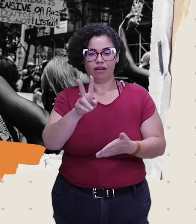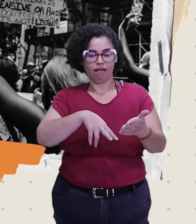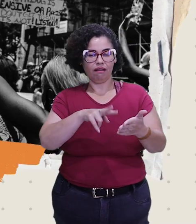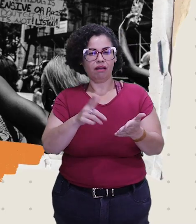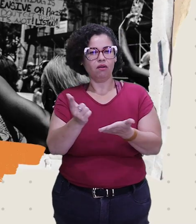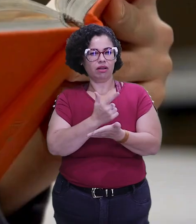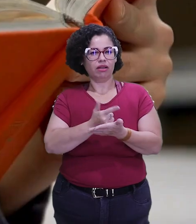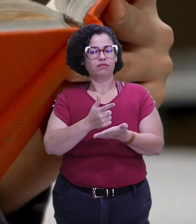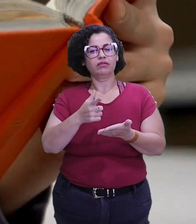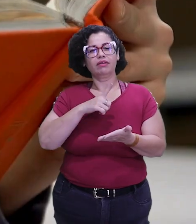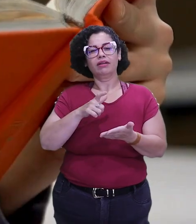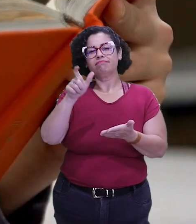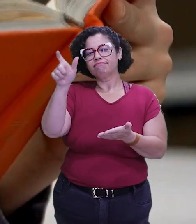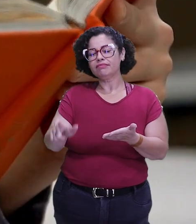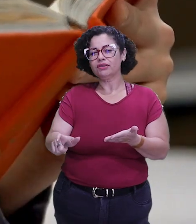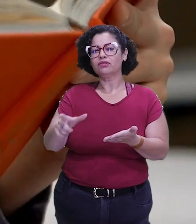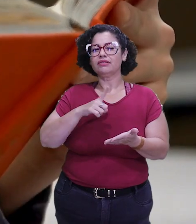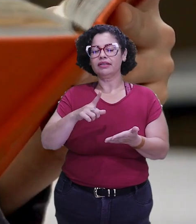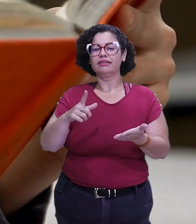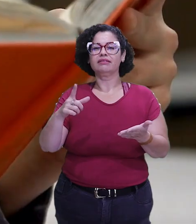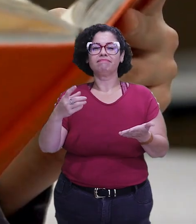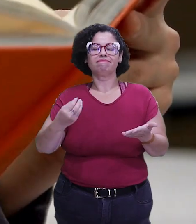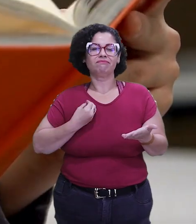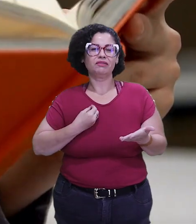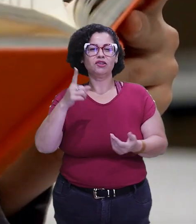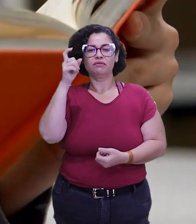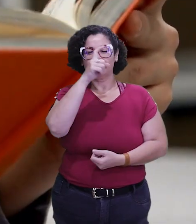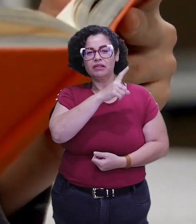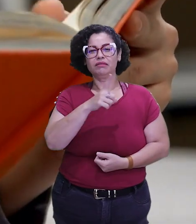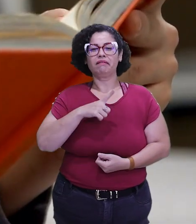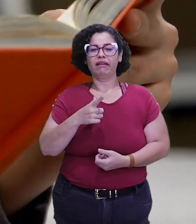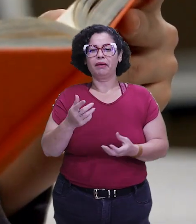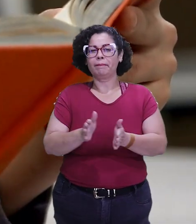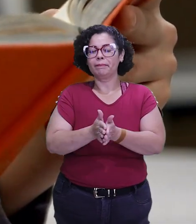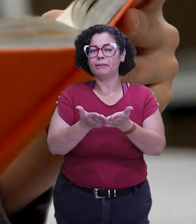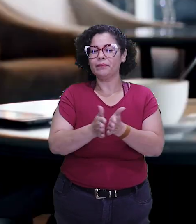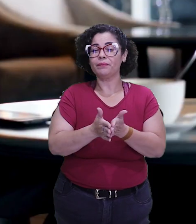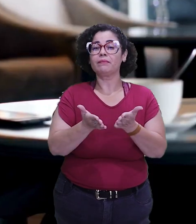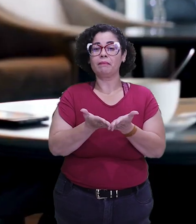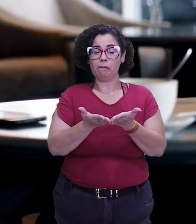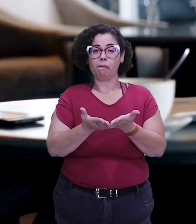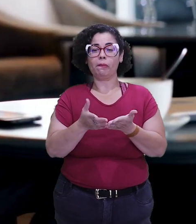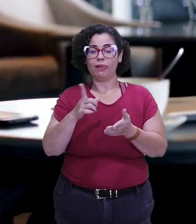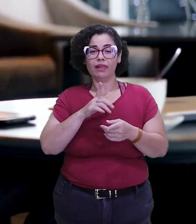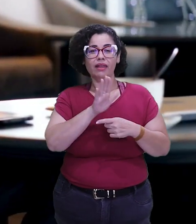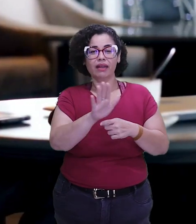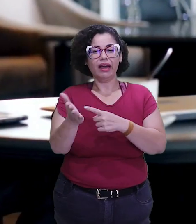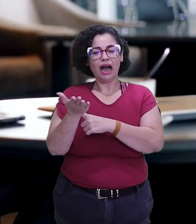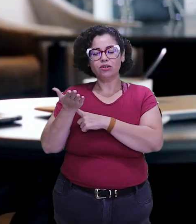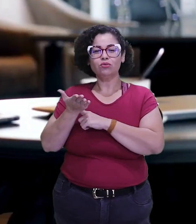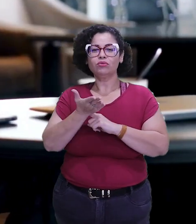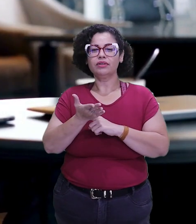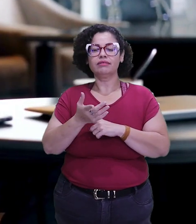se deparou com um personagem em situação difícil, lidando com a miséria e em vez de encontrar ajuda ou um